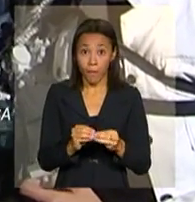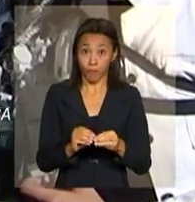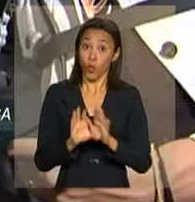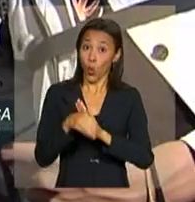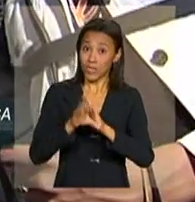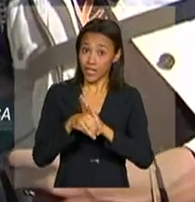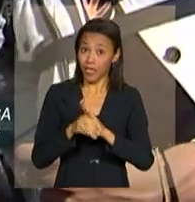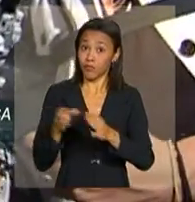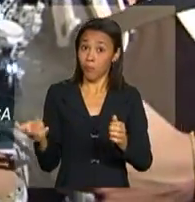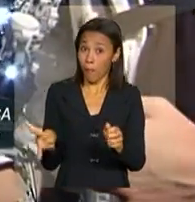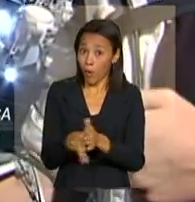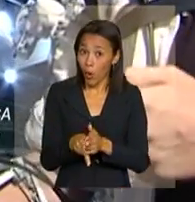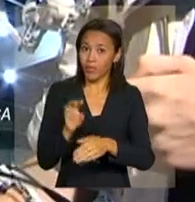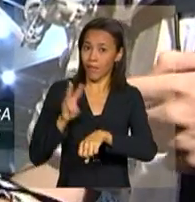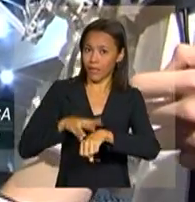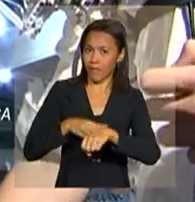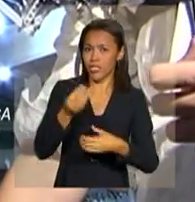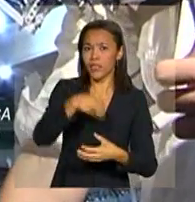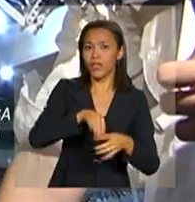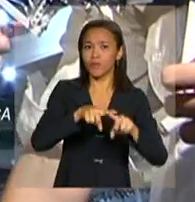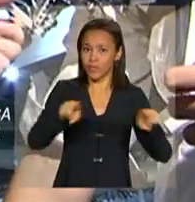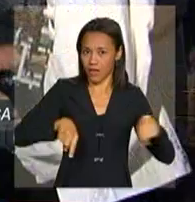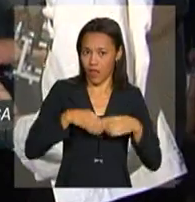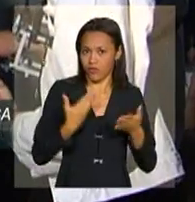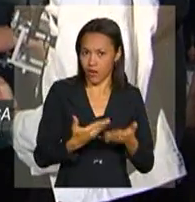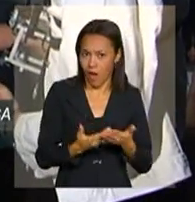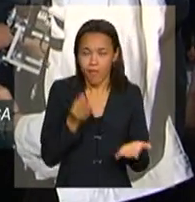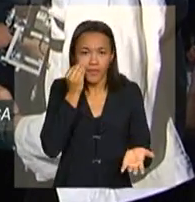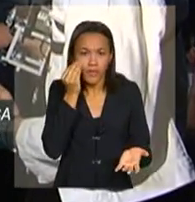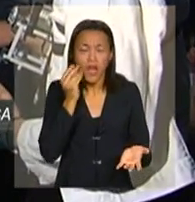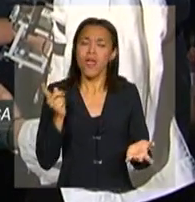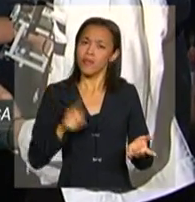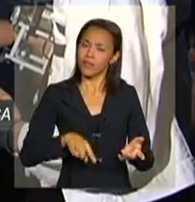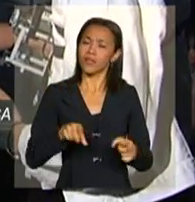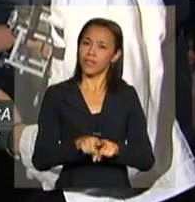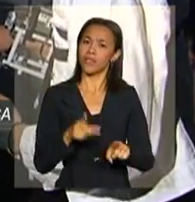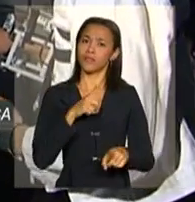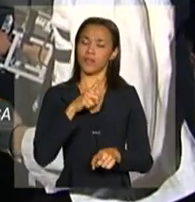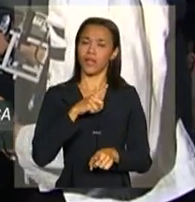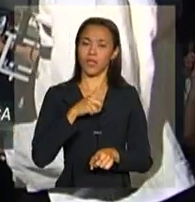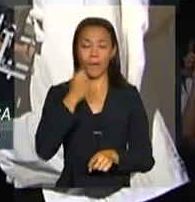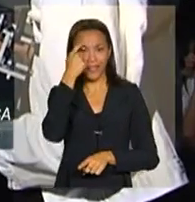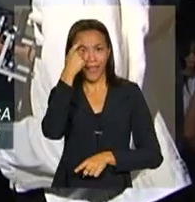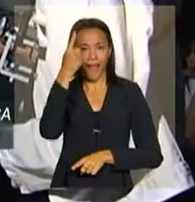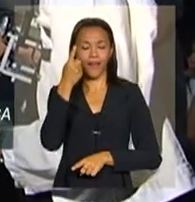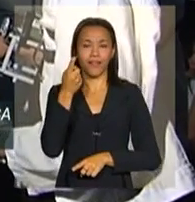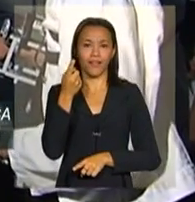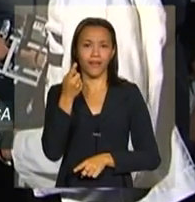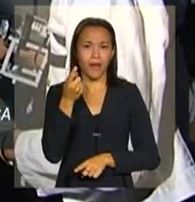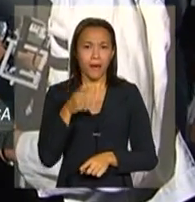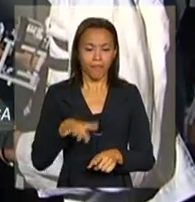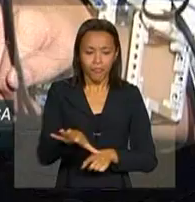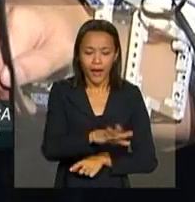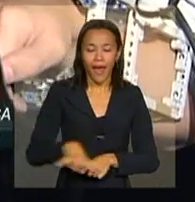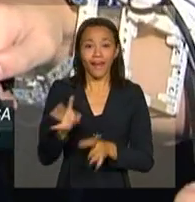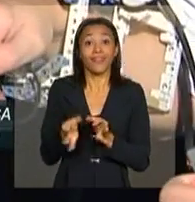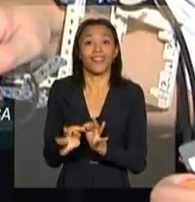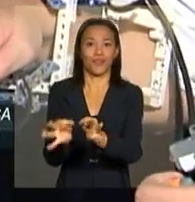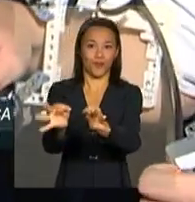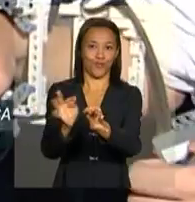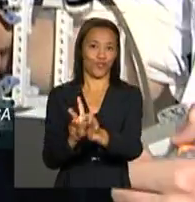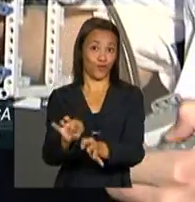e da física na sala de aula, na prática. Isso faz, inclusive, que eles tenham uma ideia para a área tecnológica do